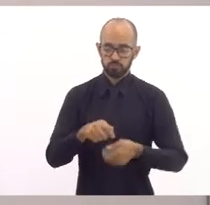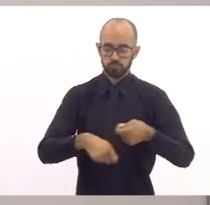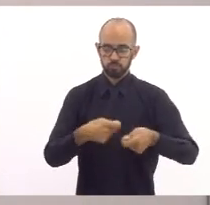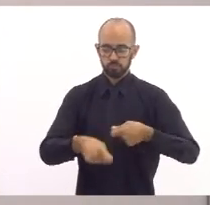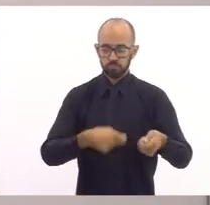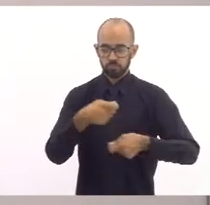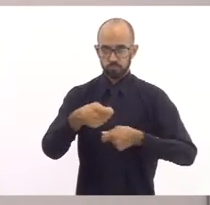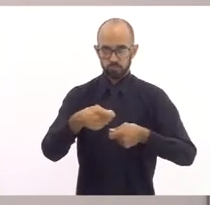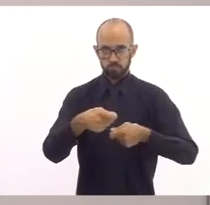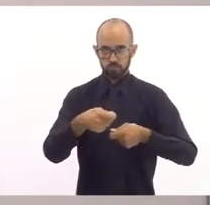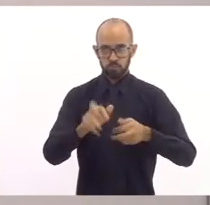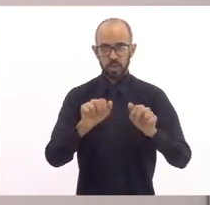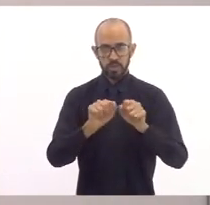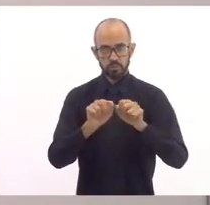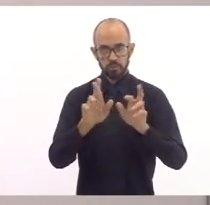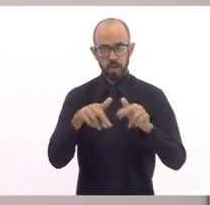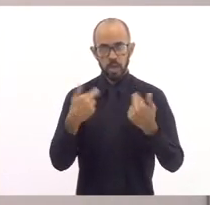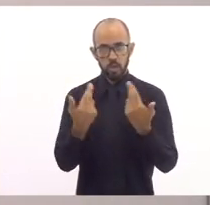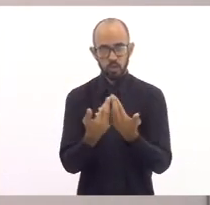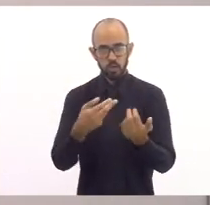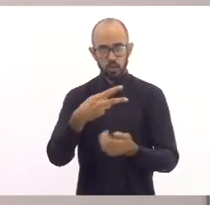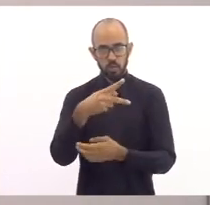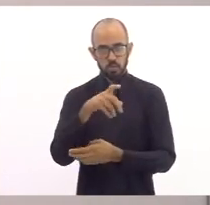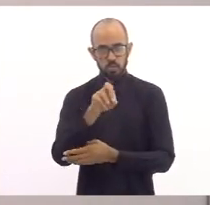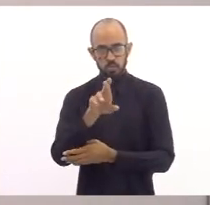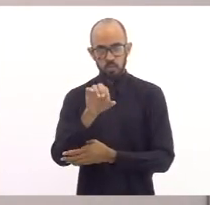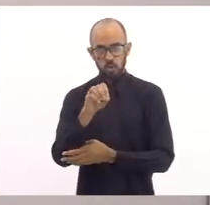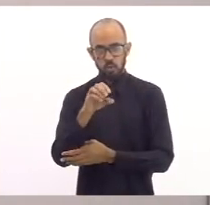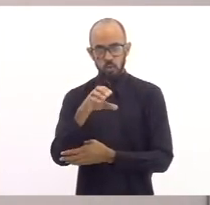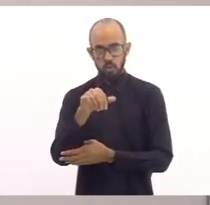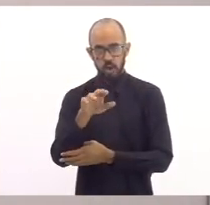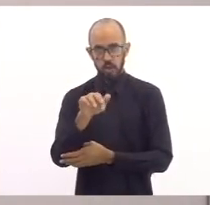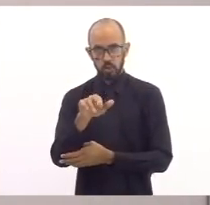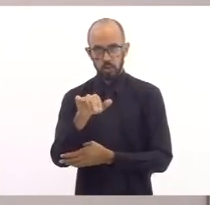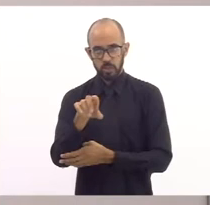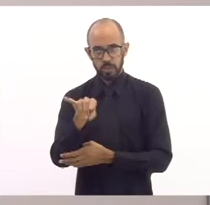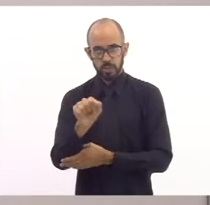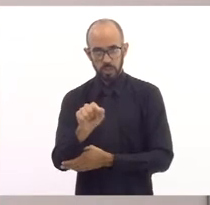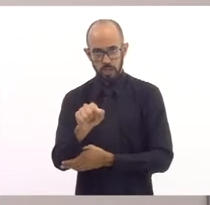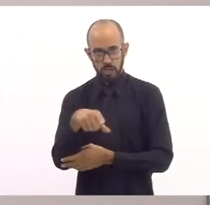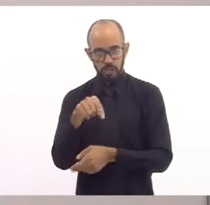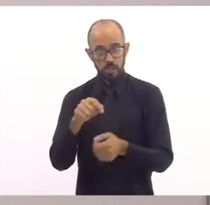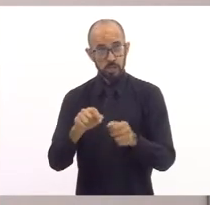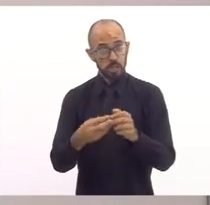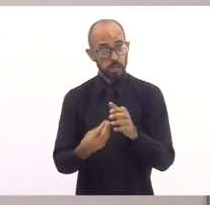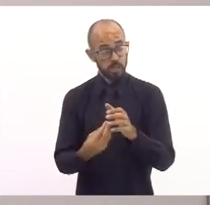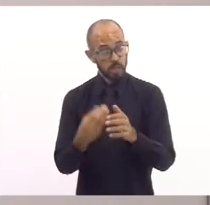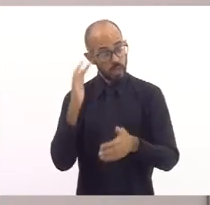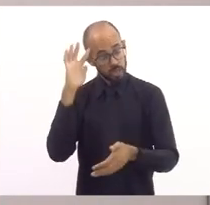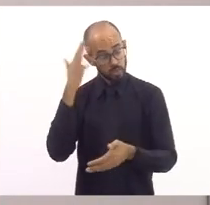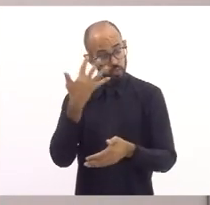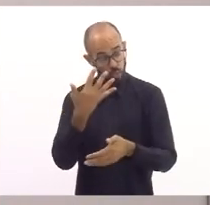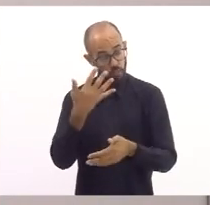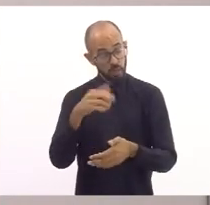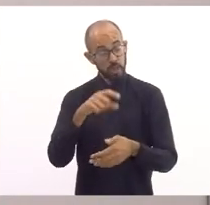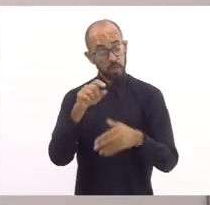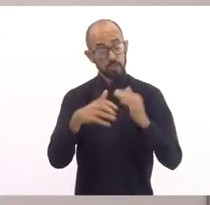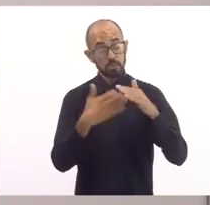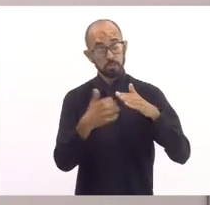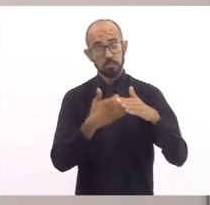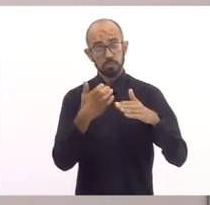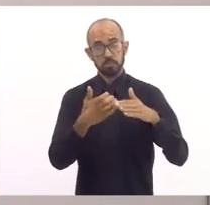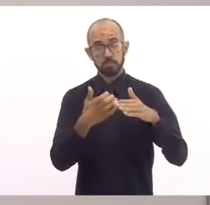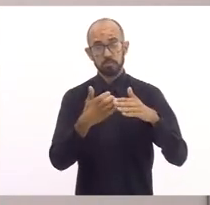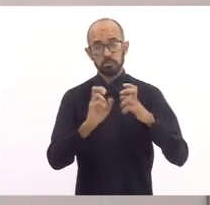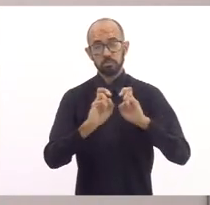douta Procuradoria-Geral do Estado e defina, no caso específico das concessionárias,